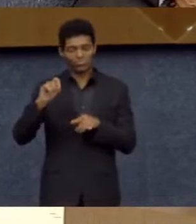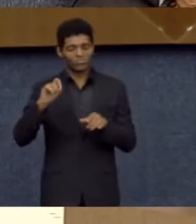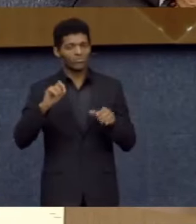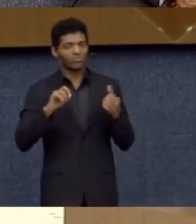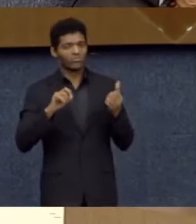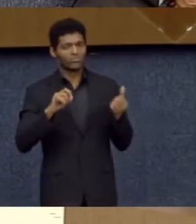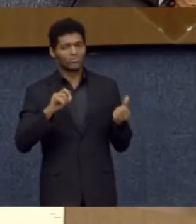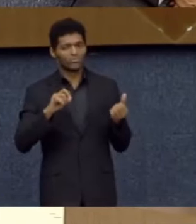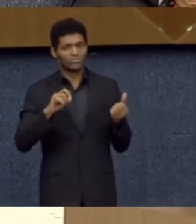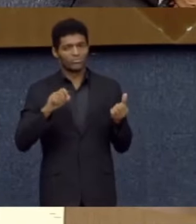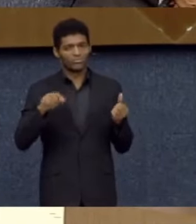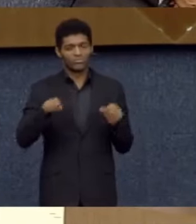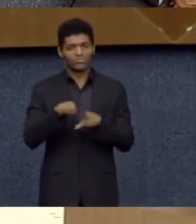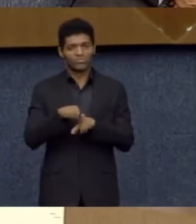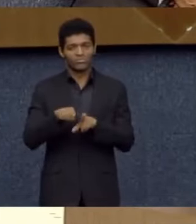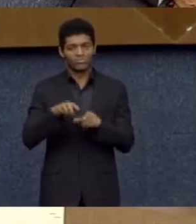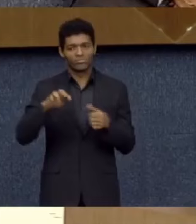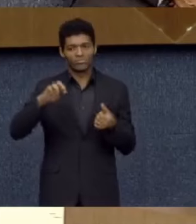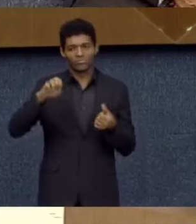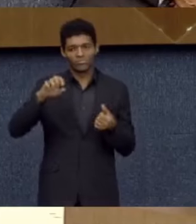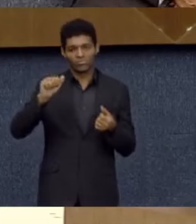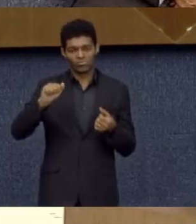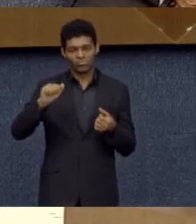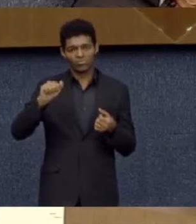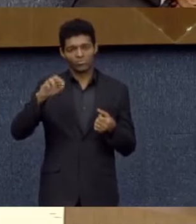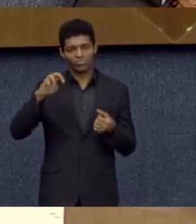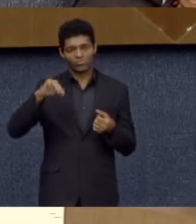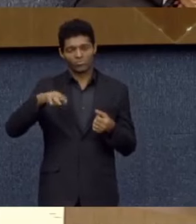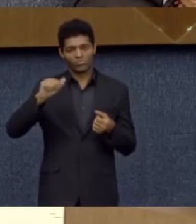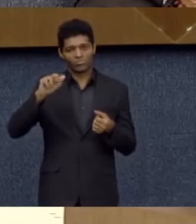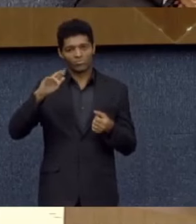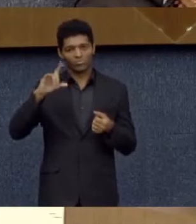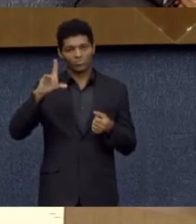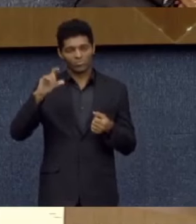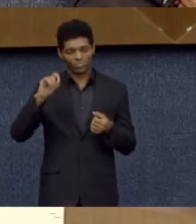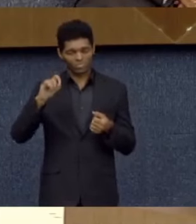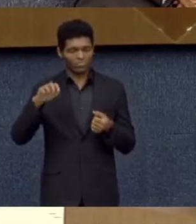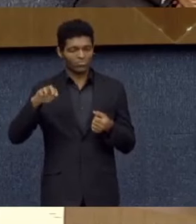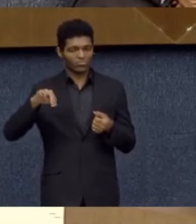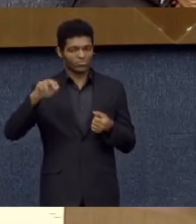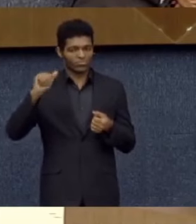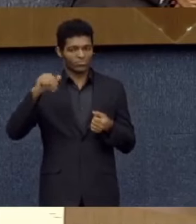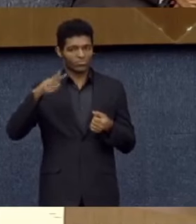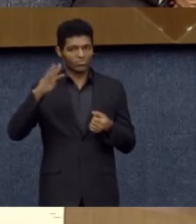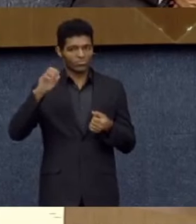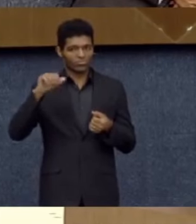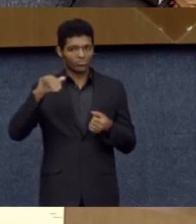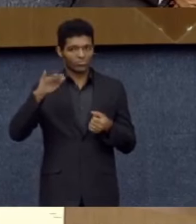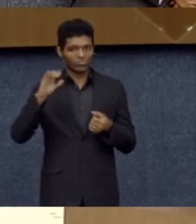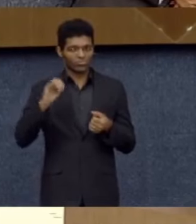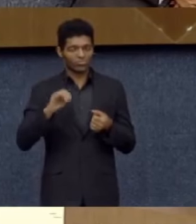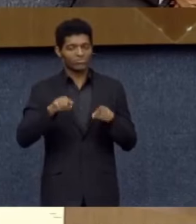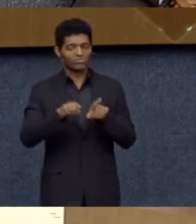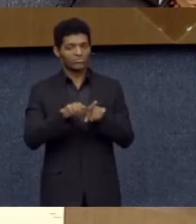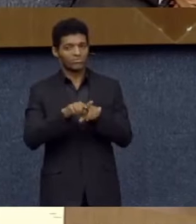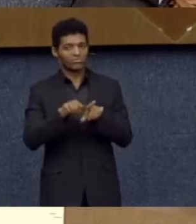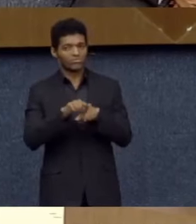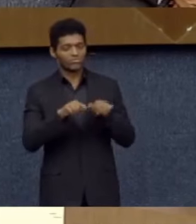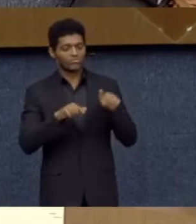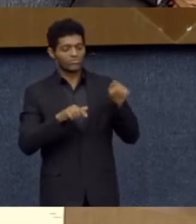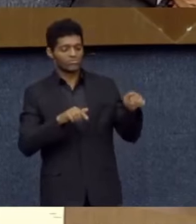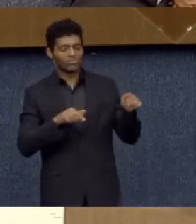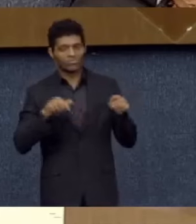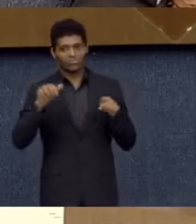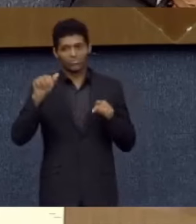do homenageado, Marcelo Antônio Santos Ferreira, e o Almiro Amaro Melgaço da Silva,